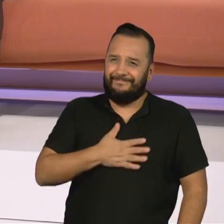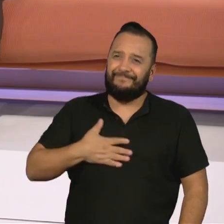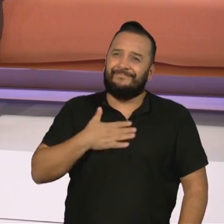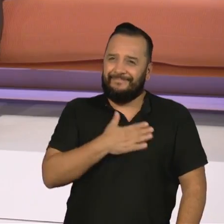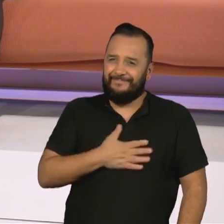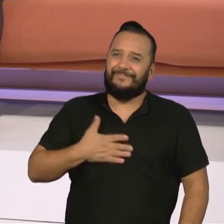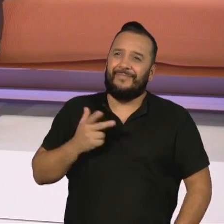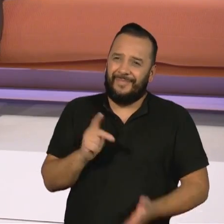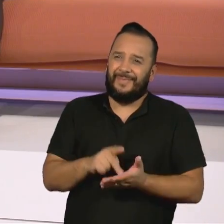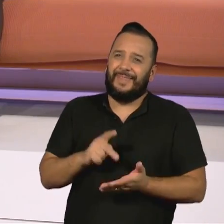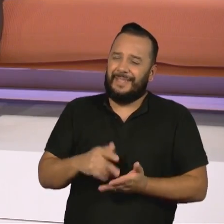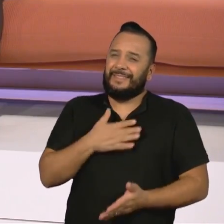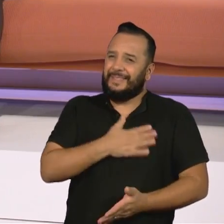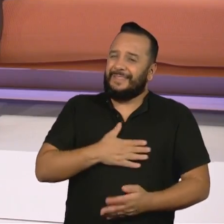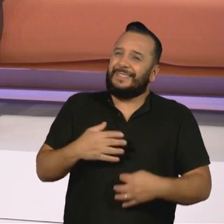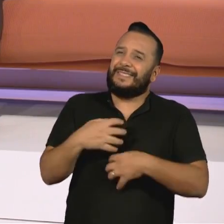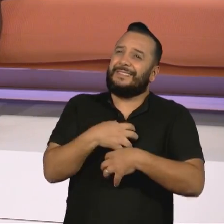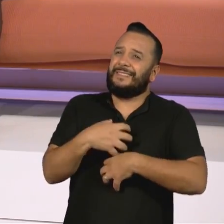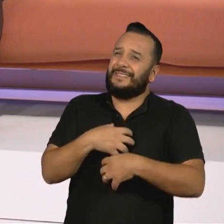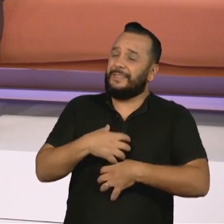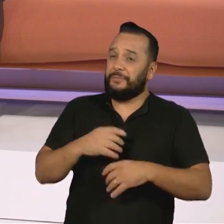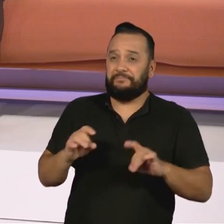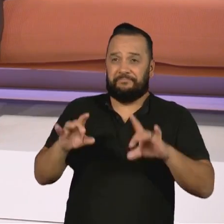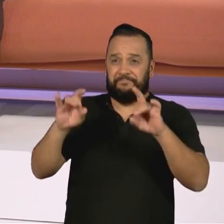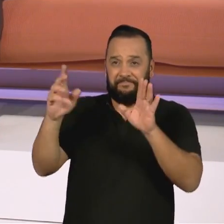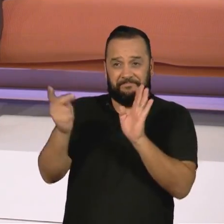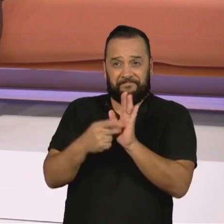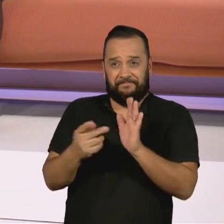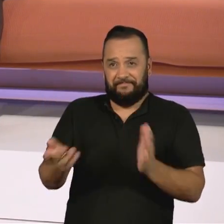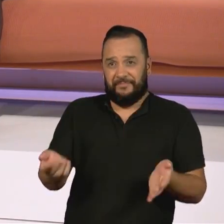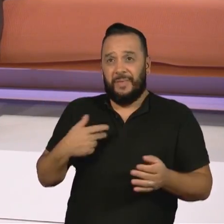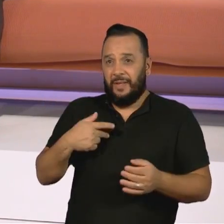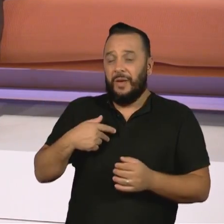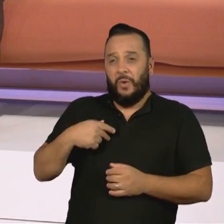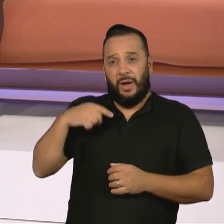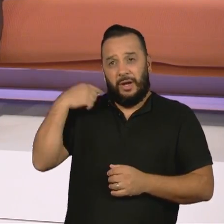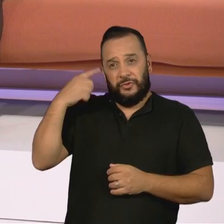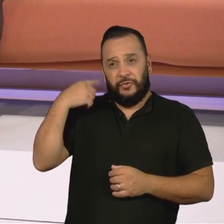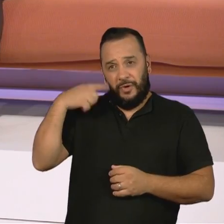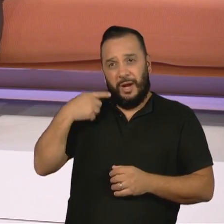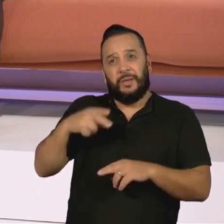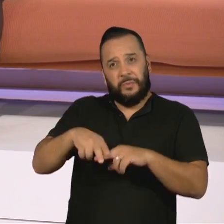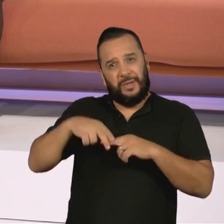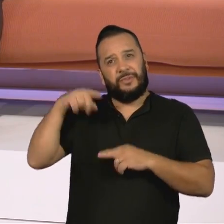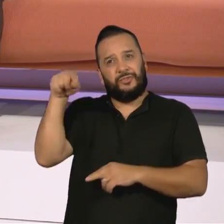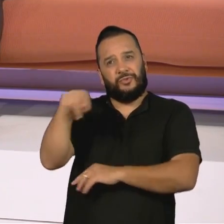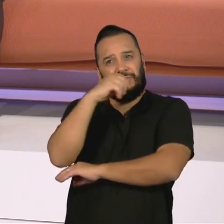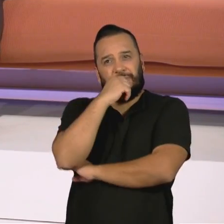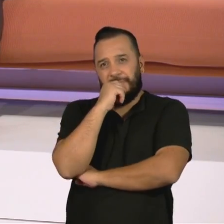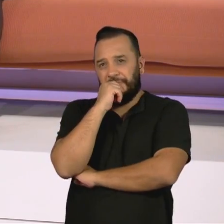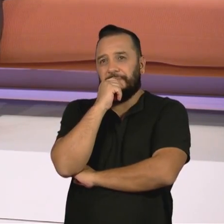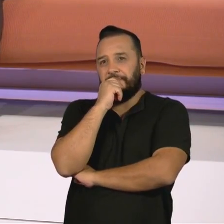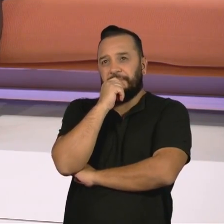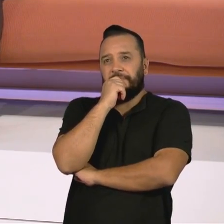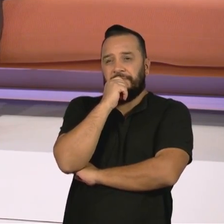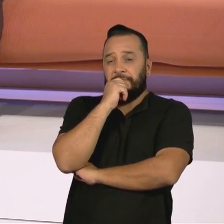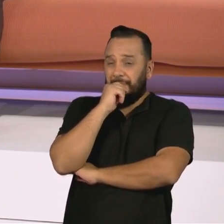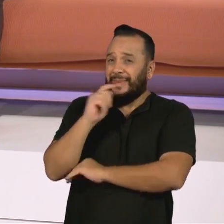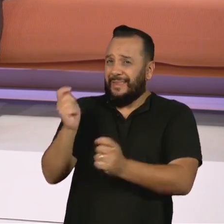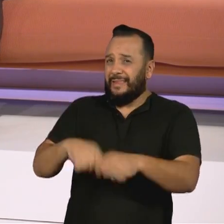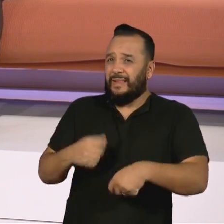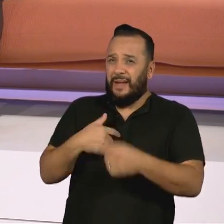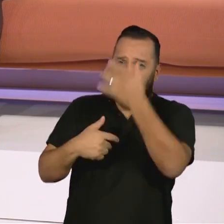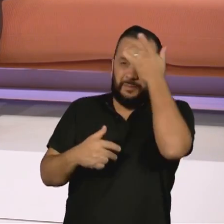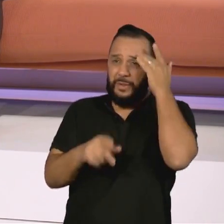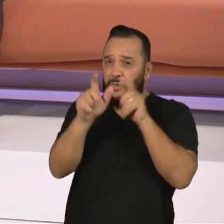muito gratificante, é uma sensação extraordinária. Na verdade, eu sou advogado por isso, tá? Assim, você poder ajudar os